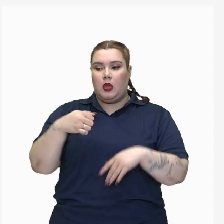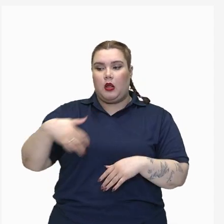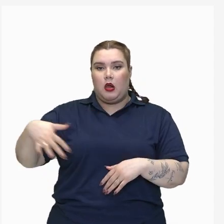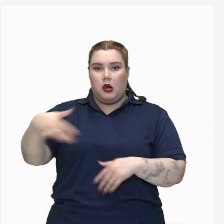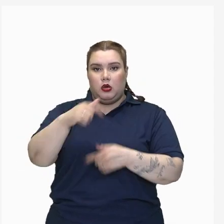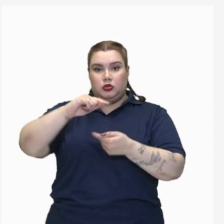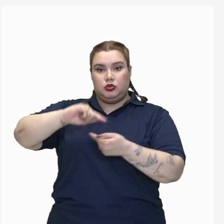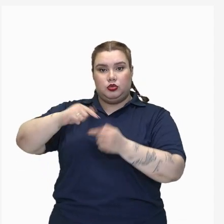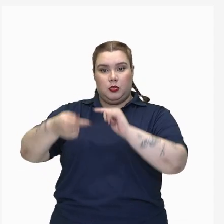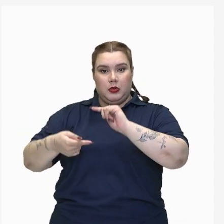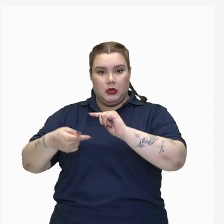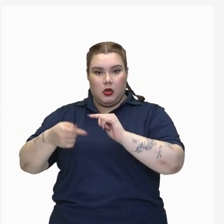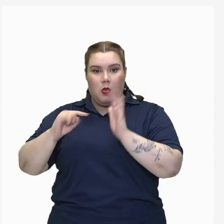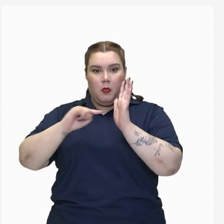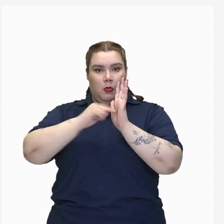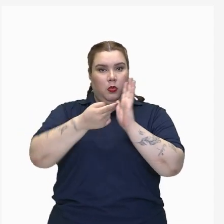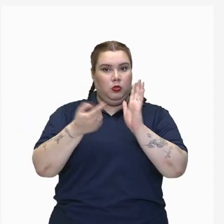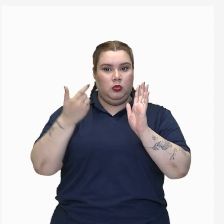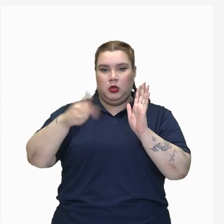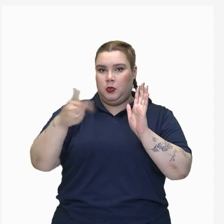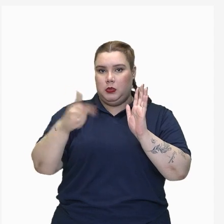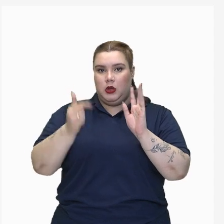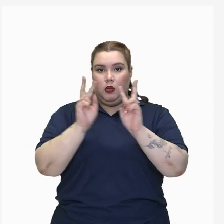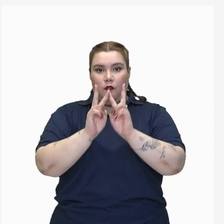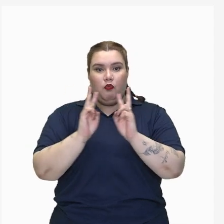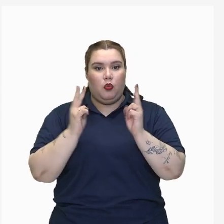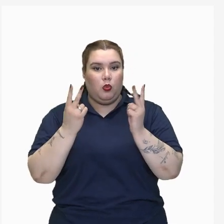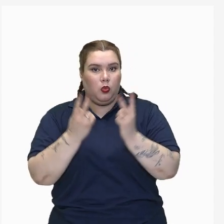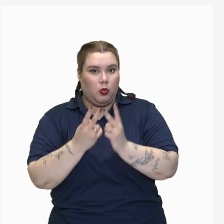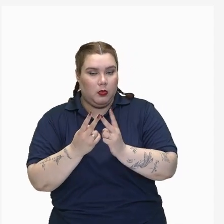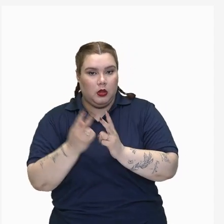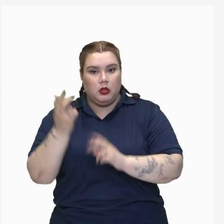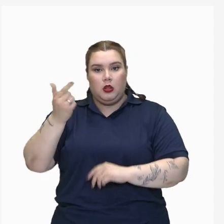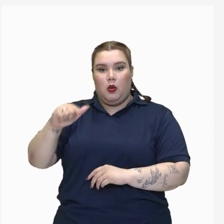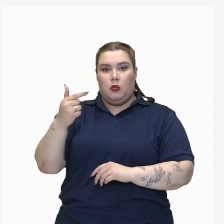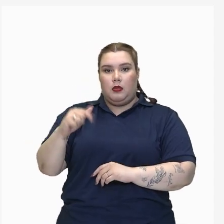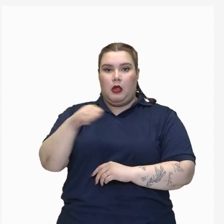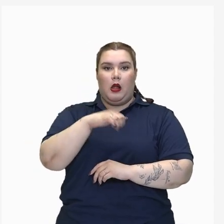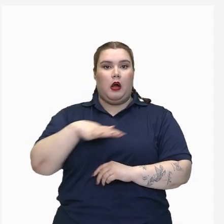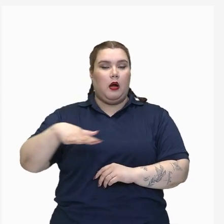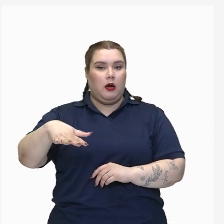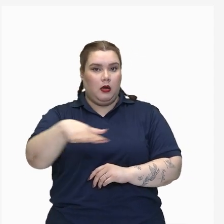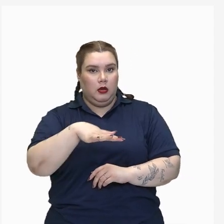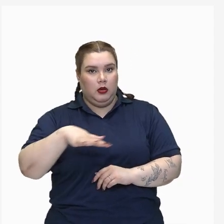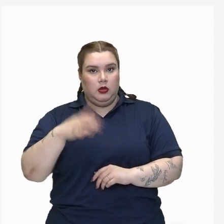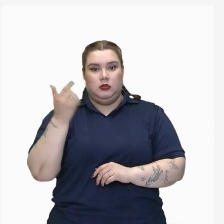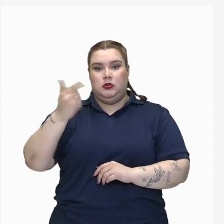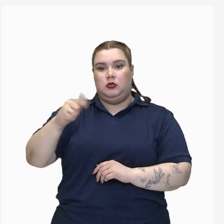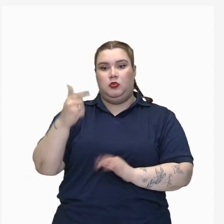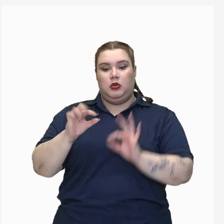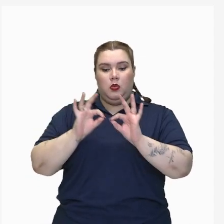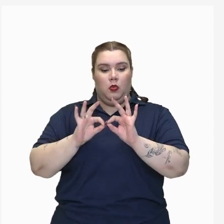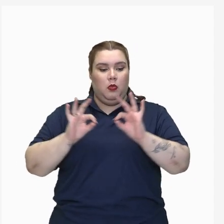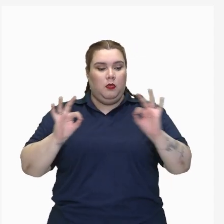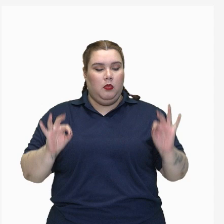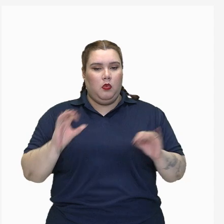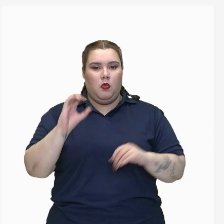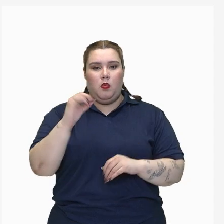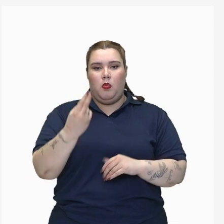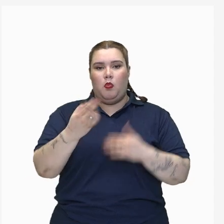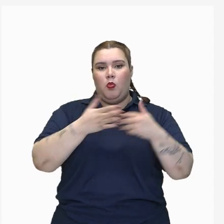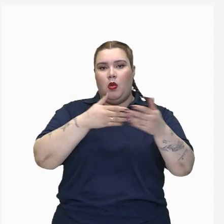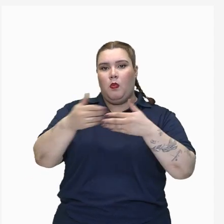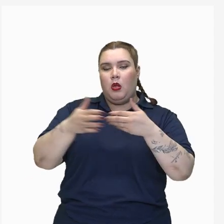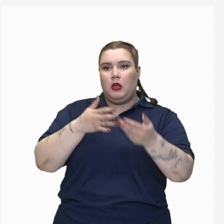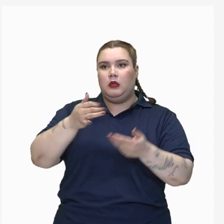os pontos não possuem volume, não possuem área, comprimento ou qualquer